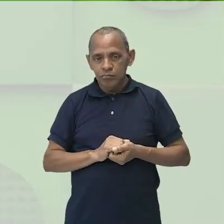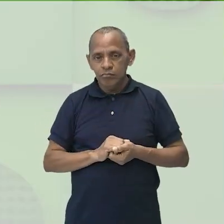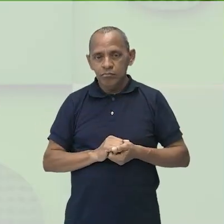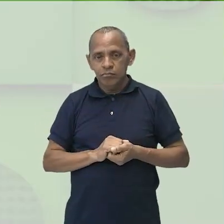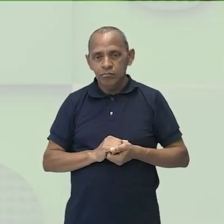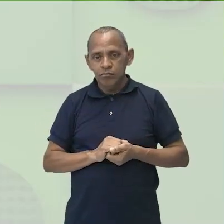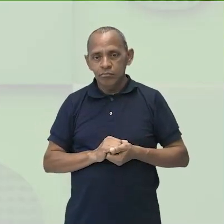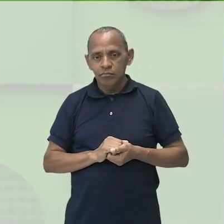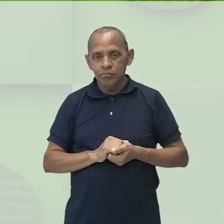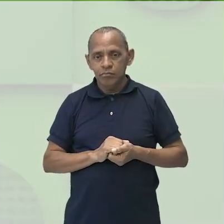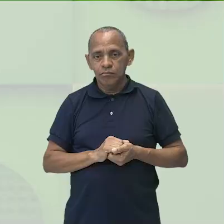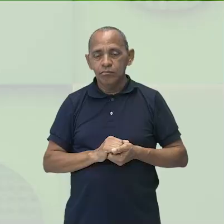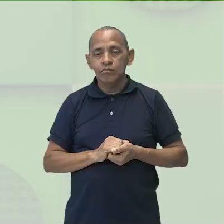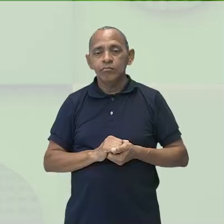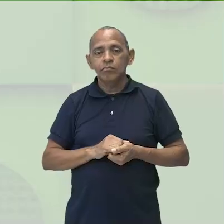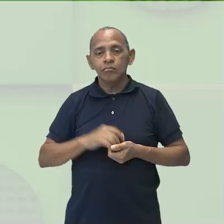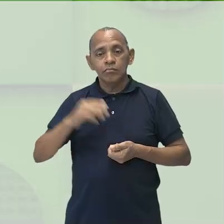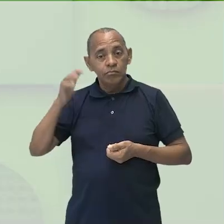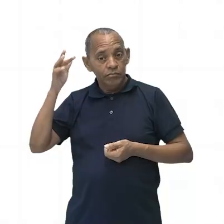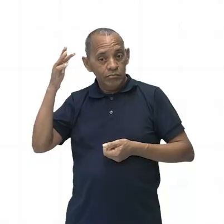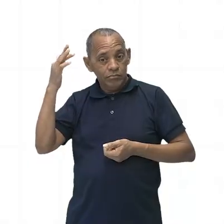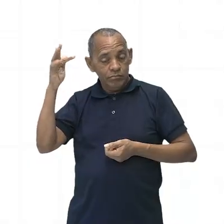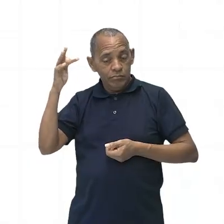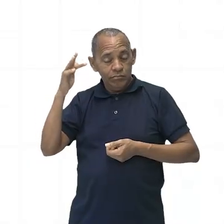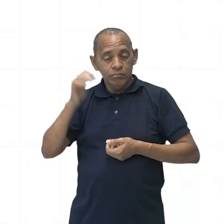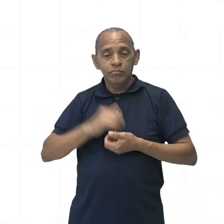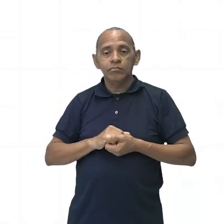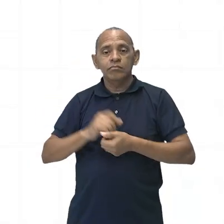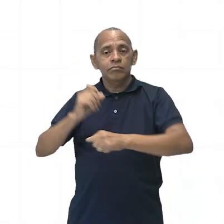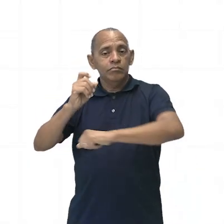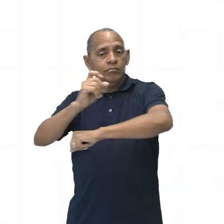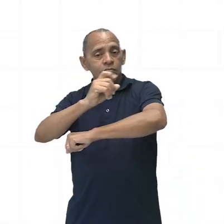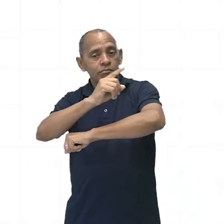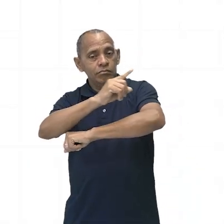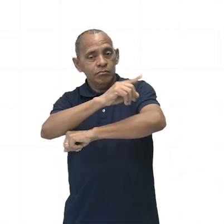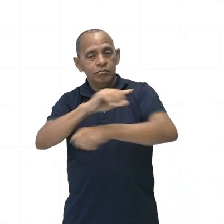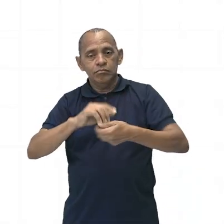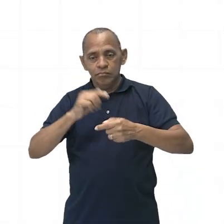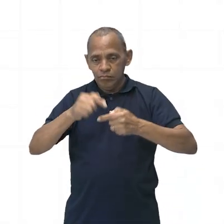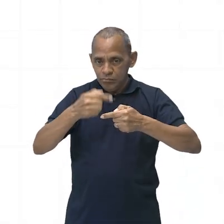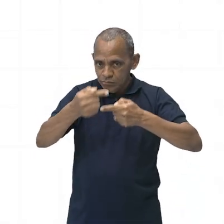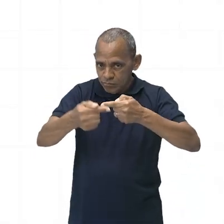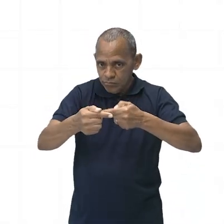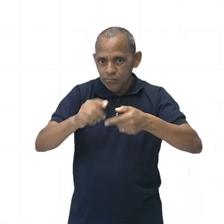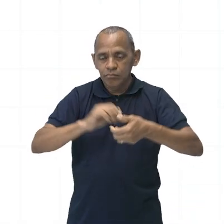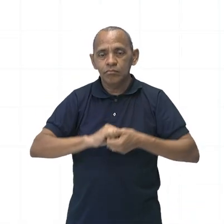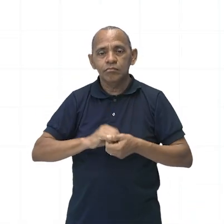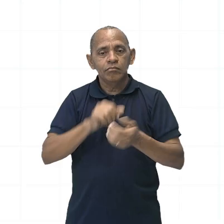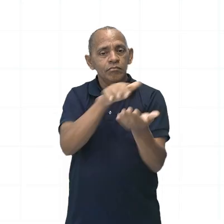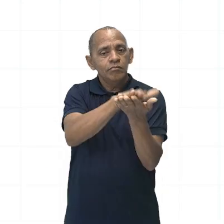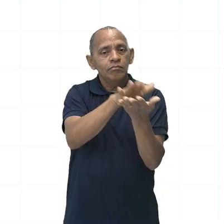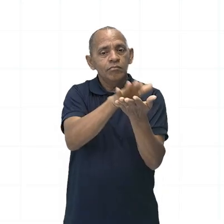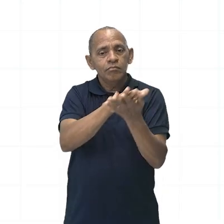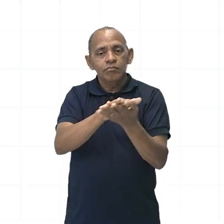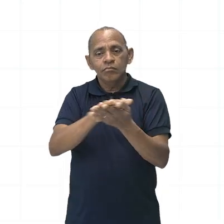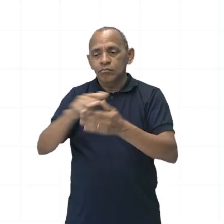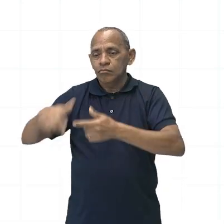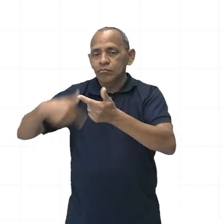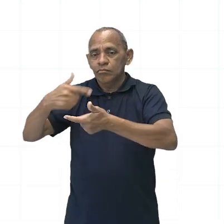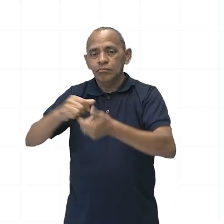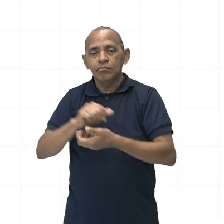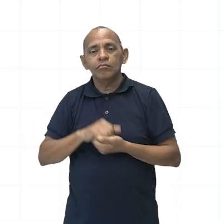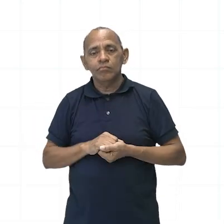Bem, vamos à teoria sintética da evolução. Bem, após a publicação do trabalho de Darwin, e um